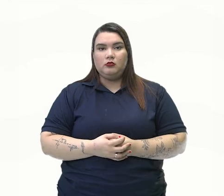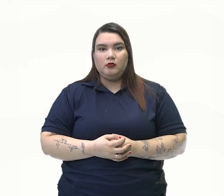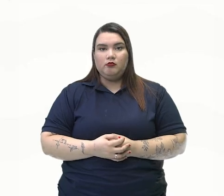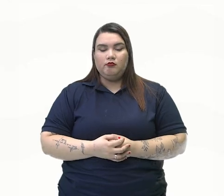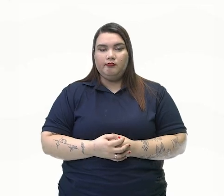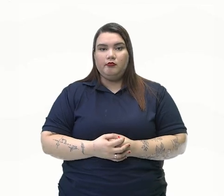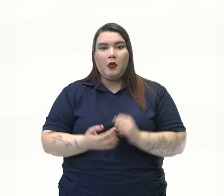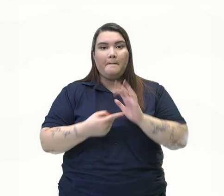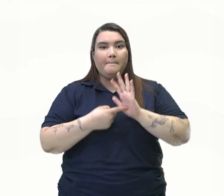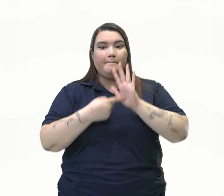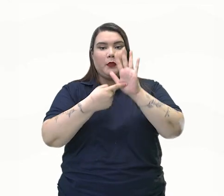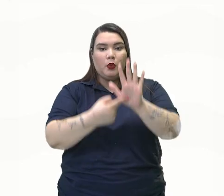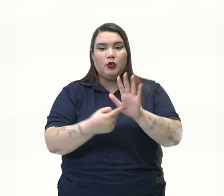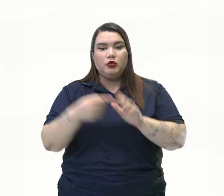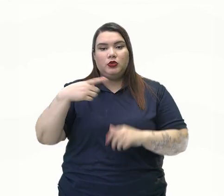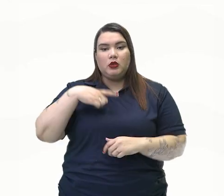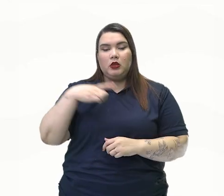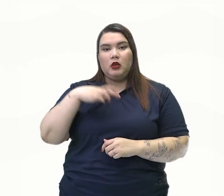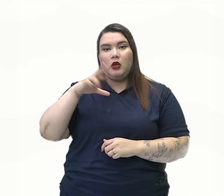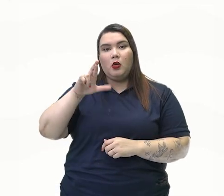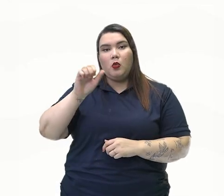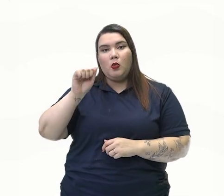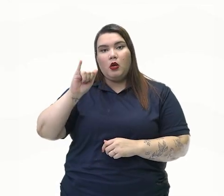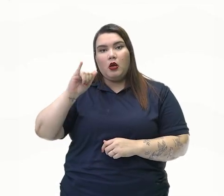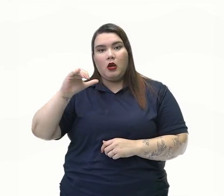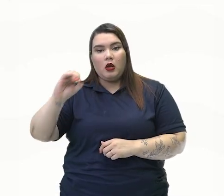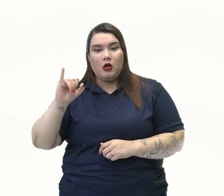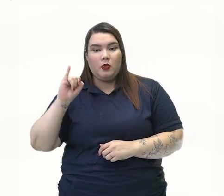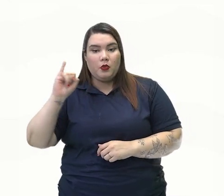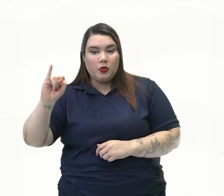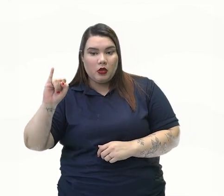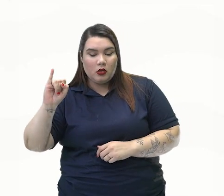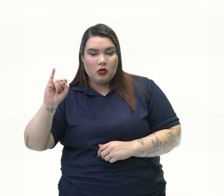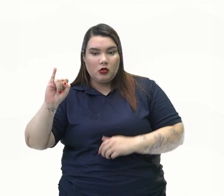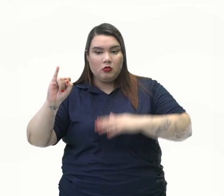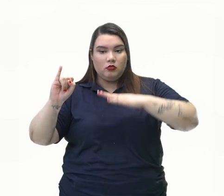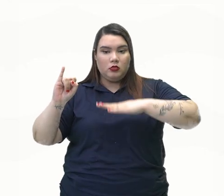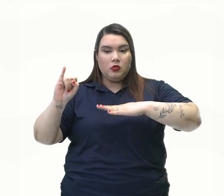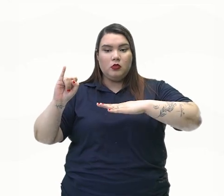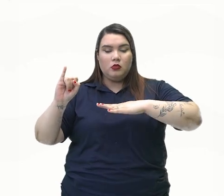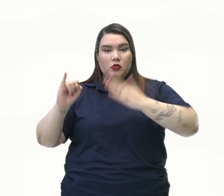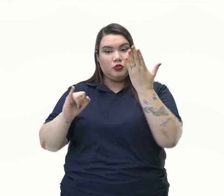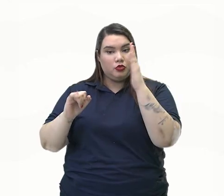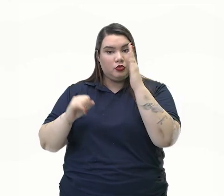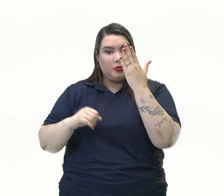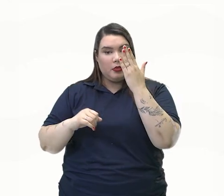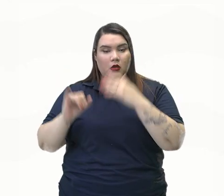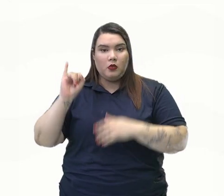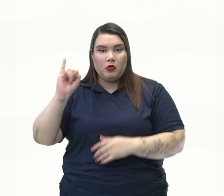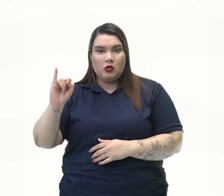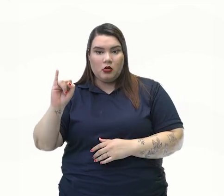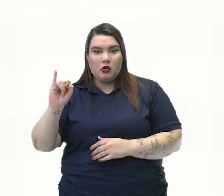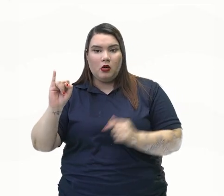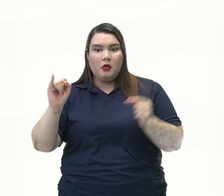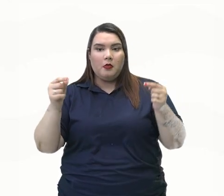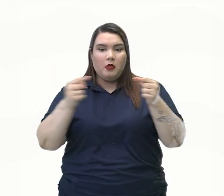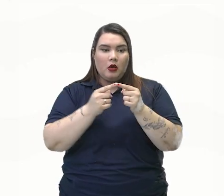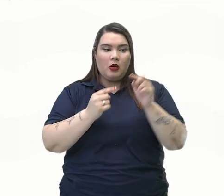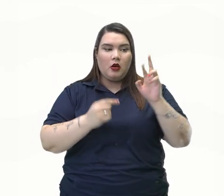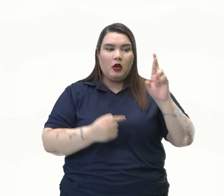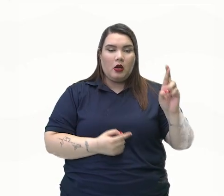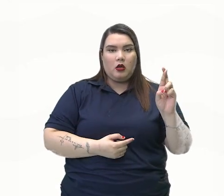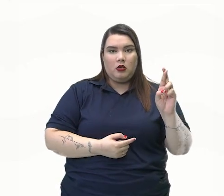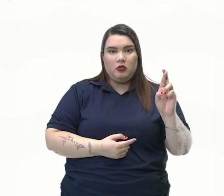a figura mostra um raio de luz incidente sobre um espelho sendo refletido